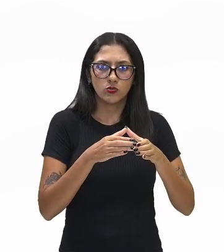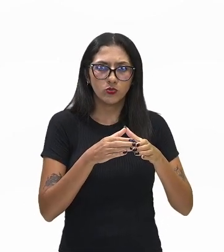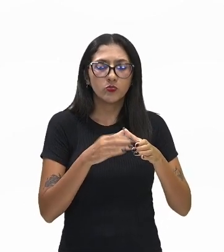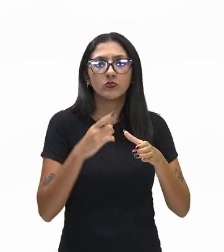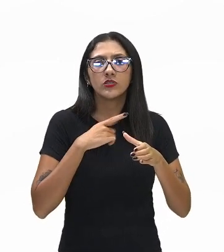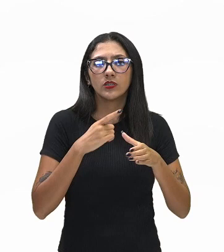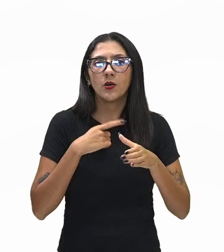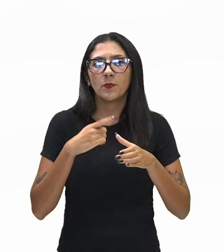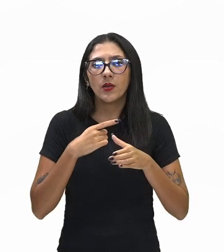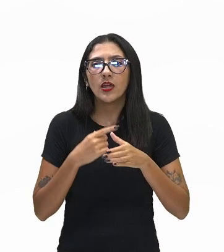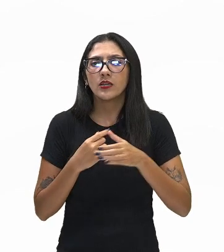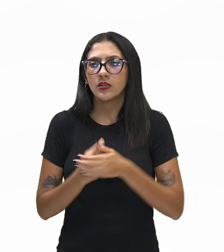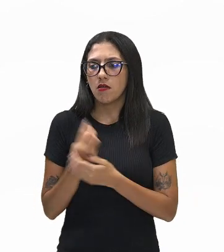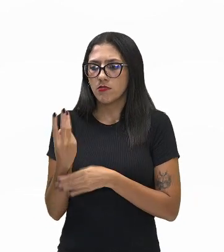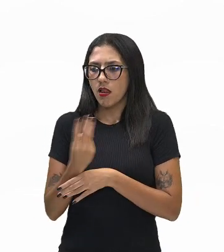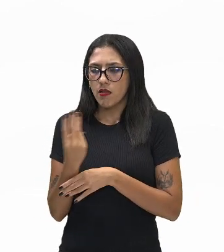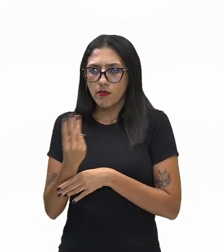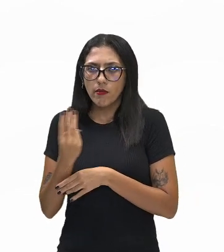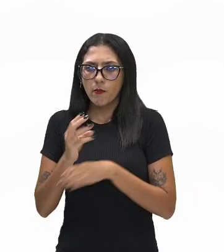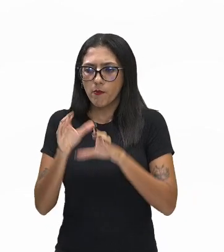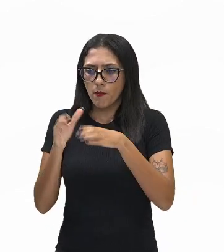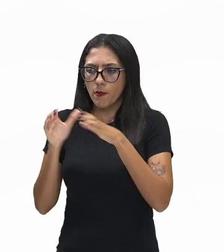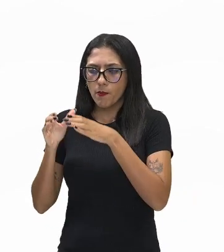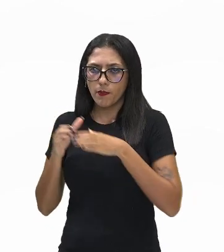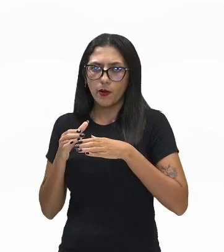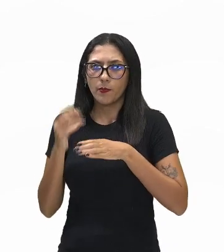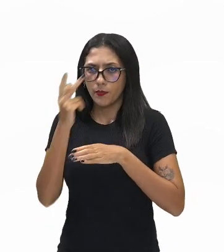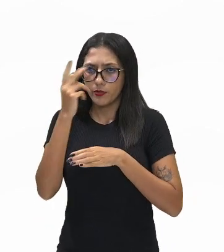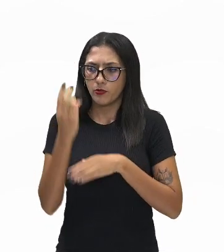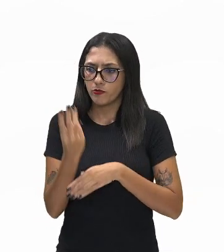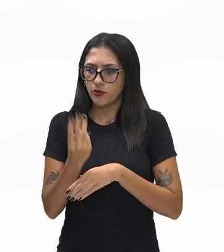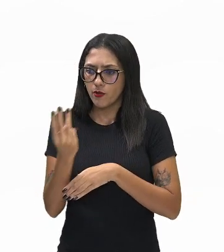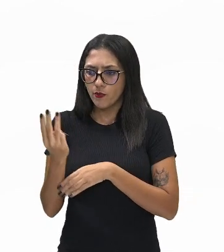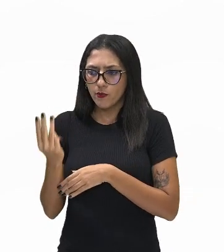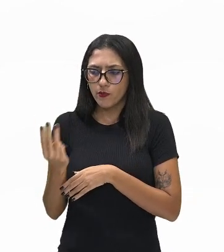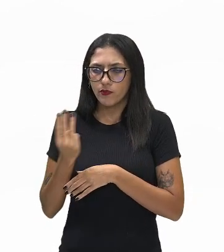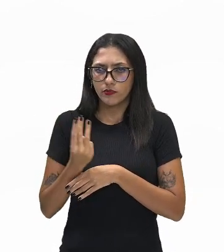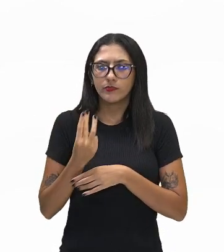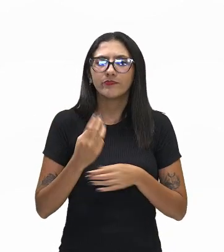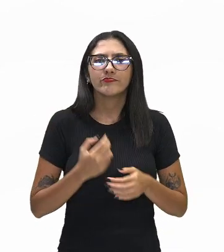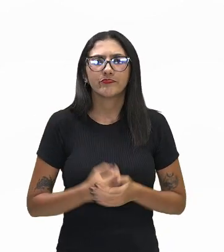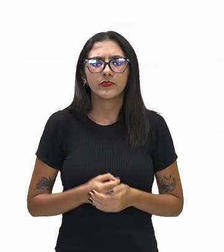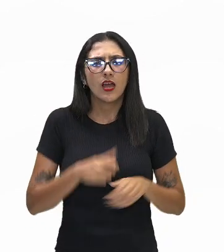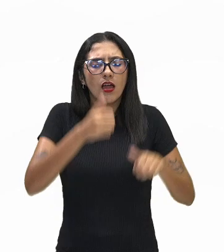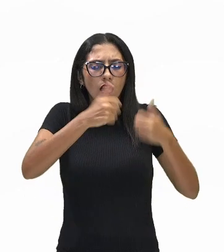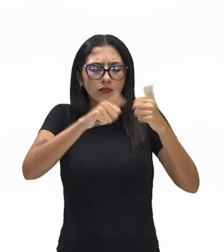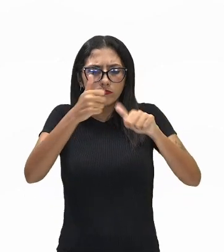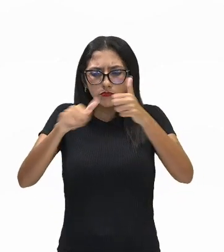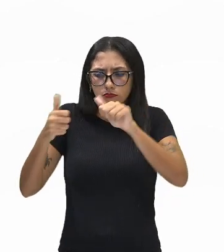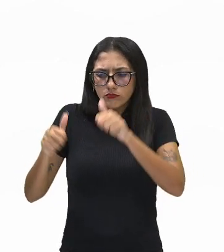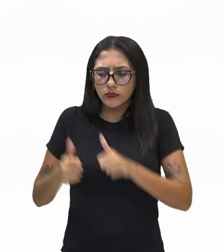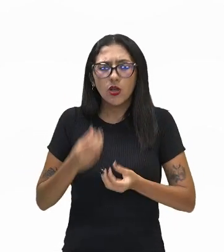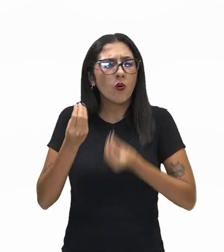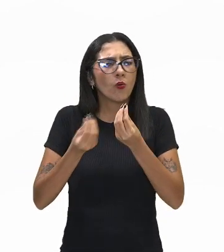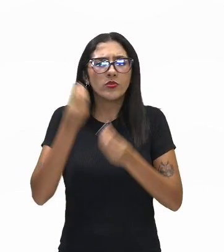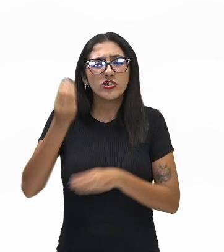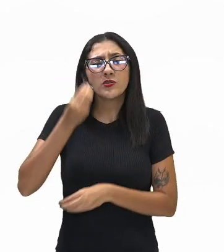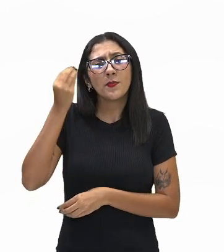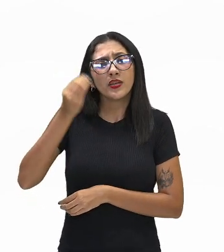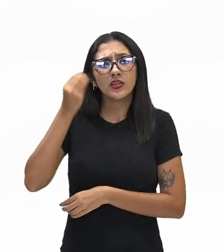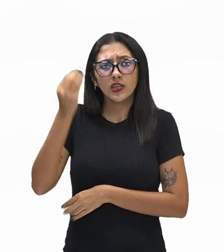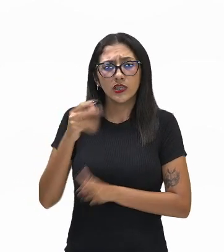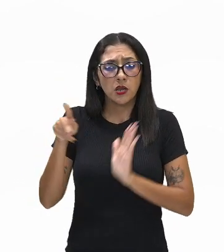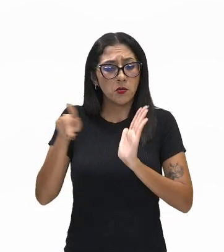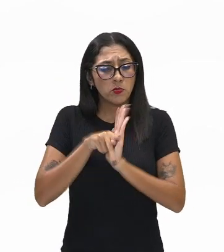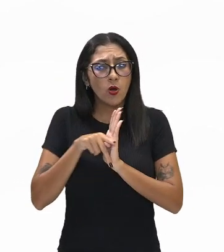foram pesquisadas, procurando analisar as suas experiências culturais e o sentido